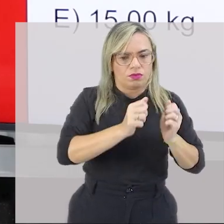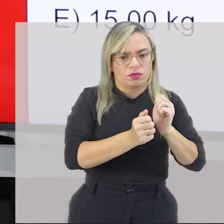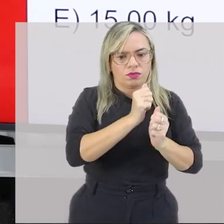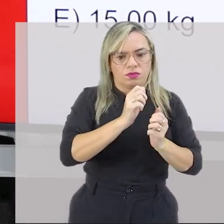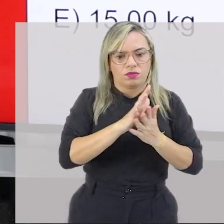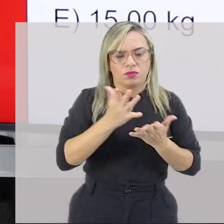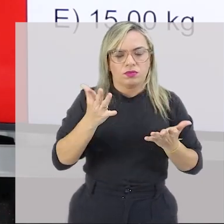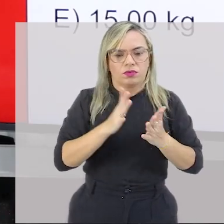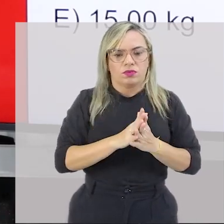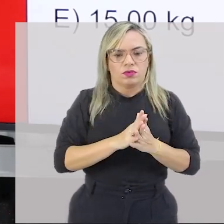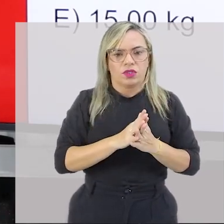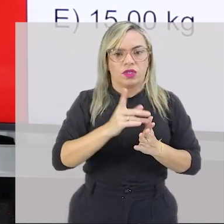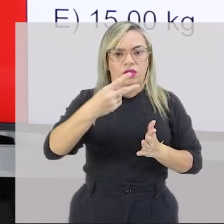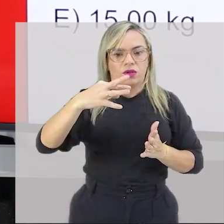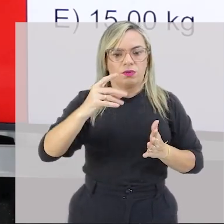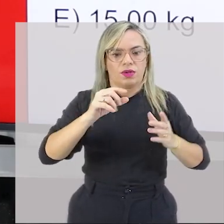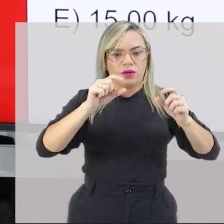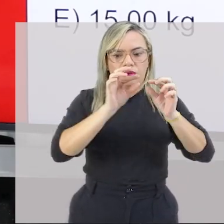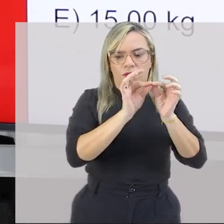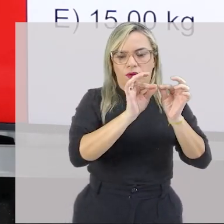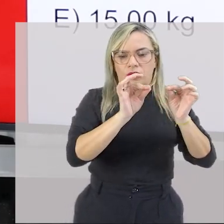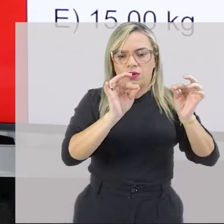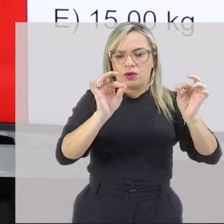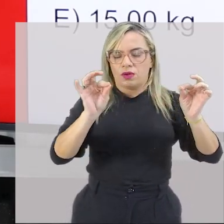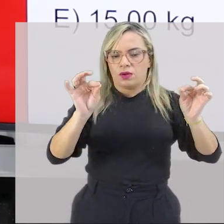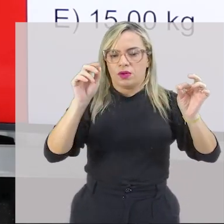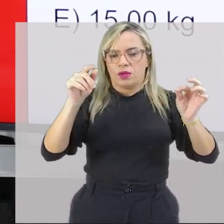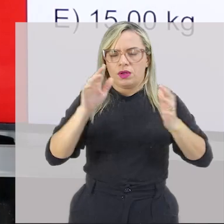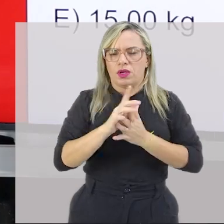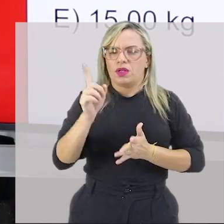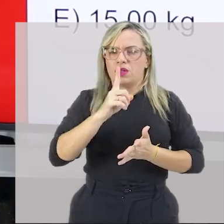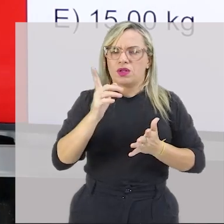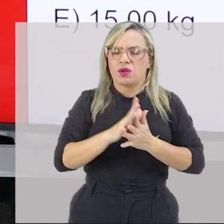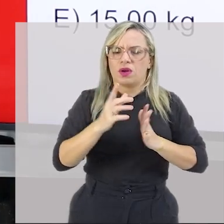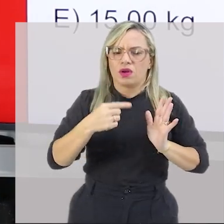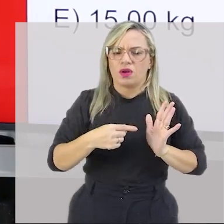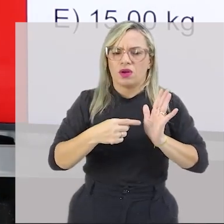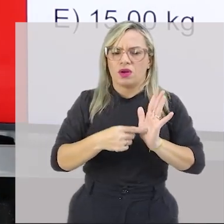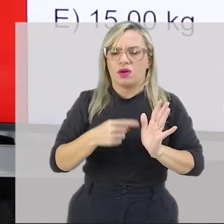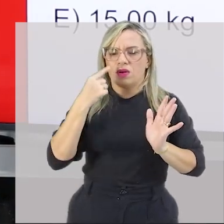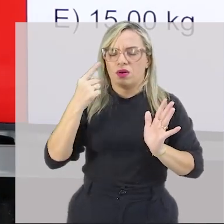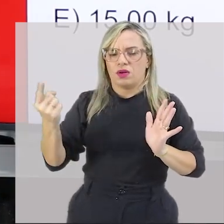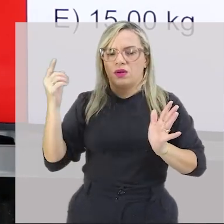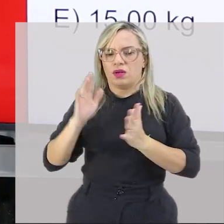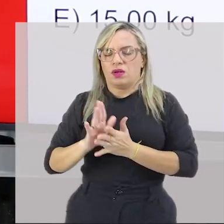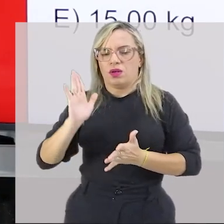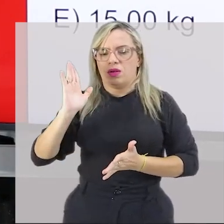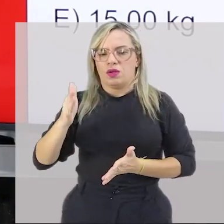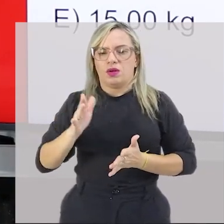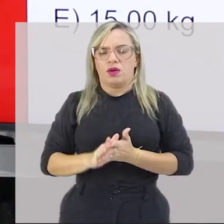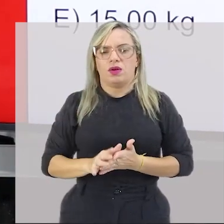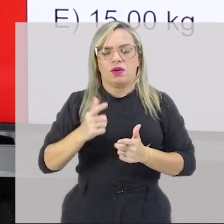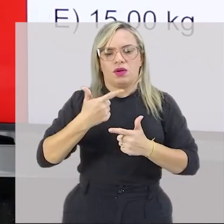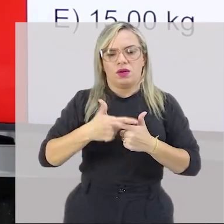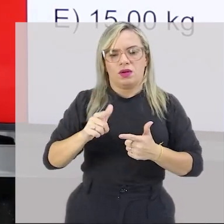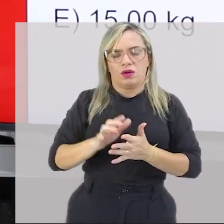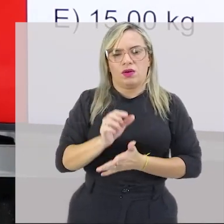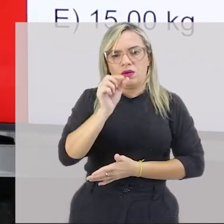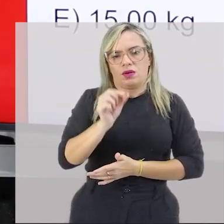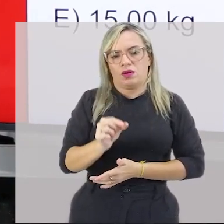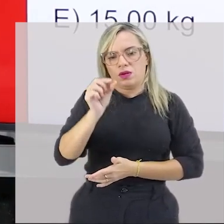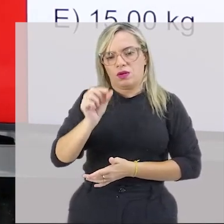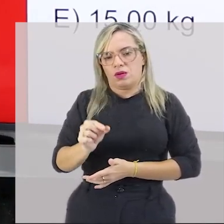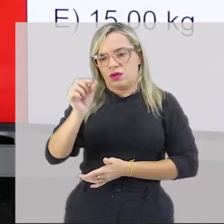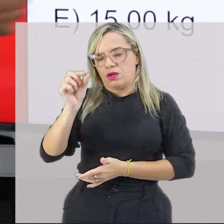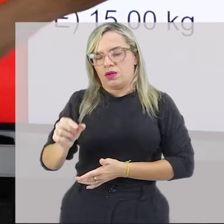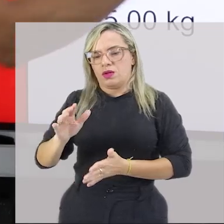galera, ó. Ah, professor, ele não deu essa distância. Essa distância a gente vai medir pelas partezinhas ali que ele dividiu,